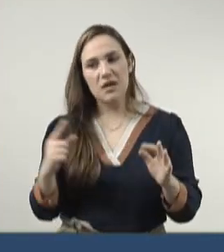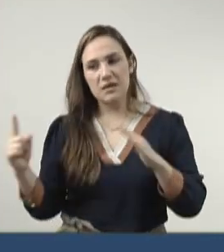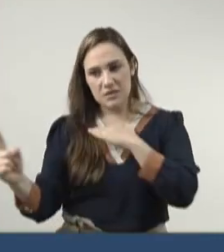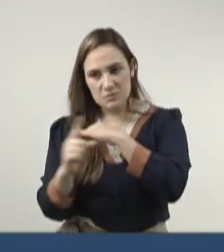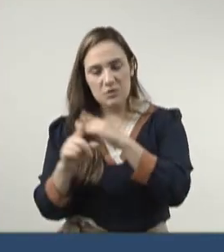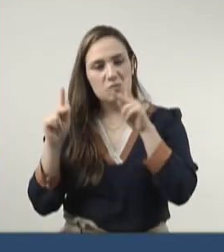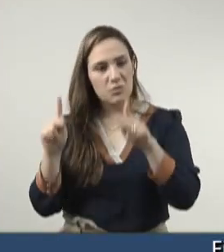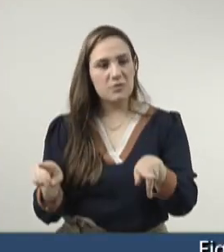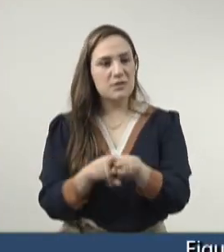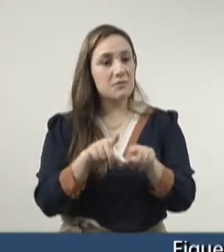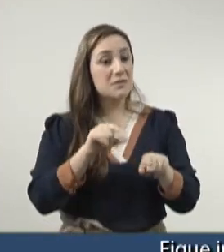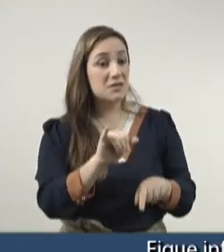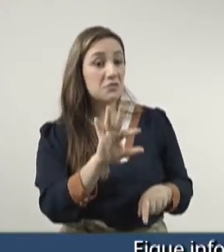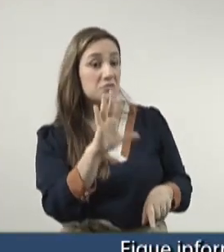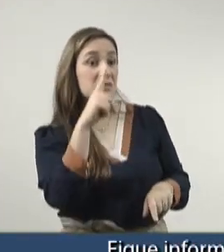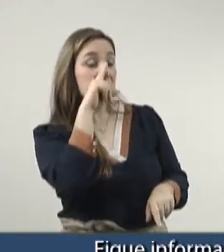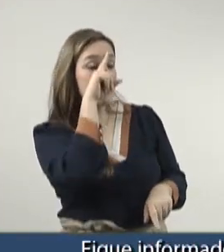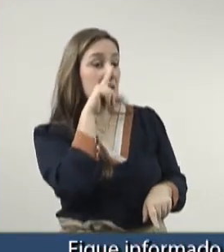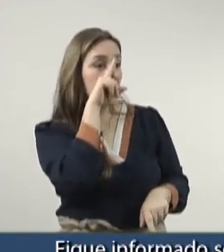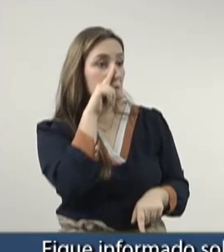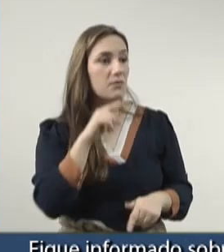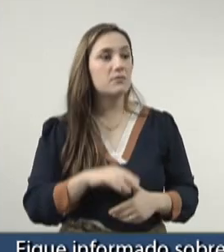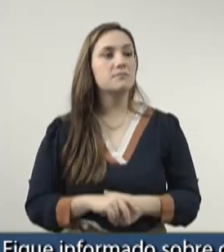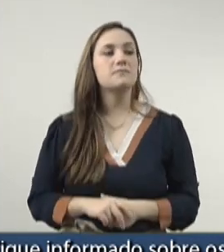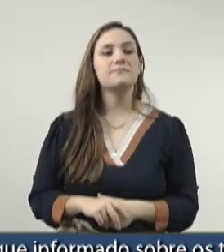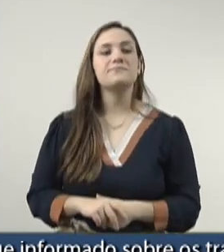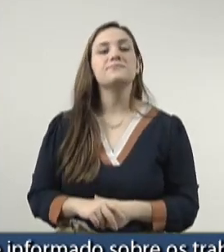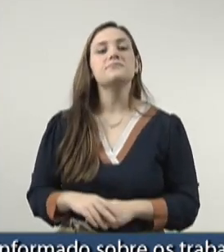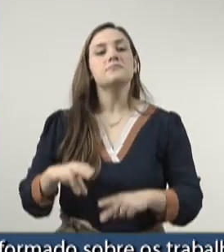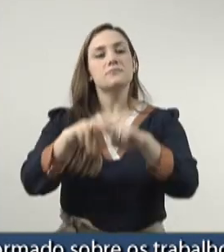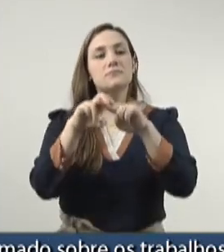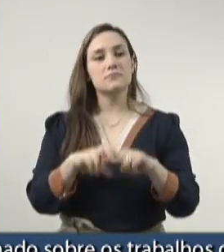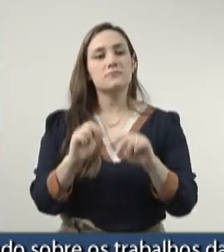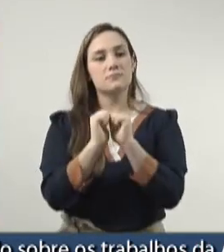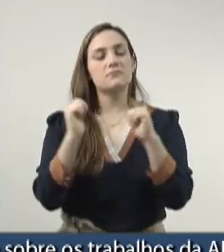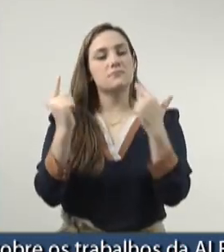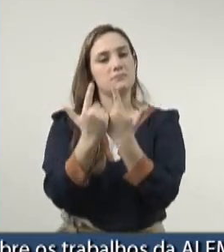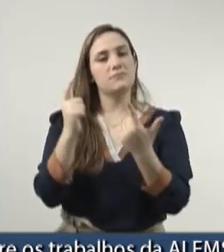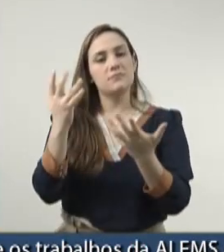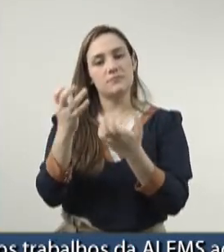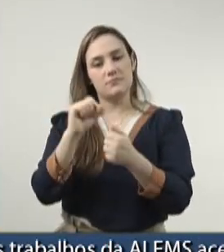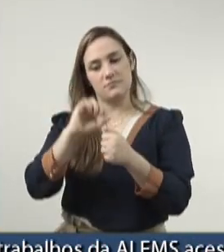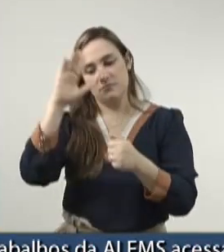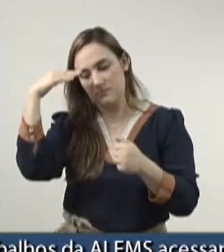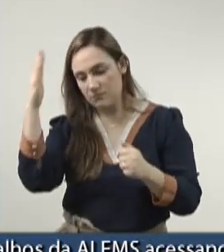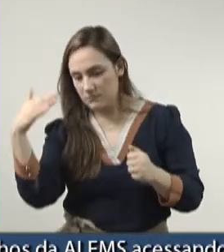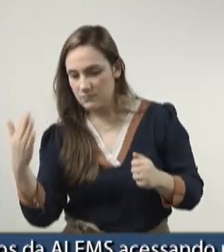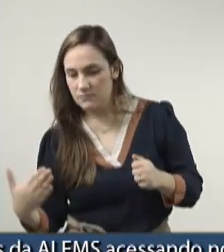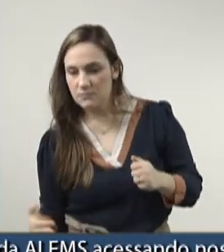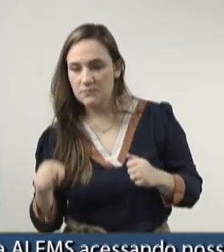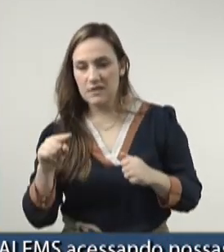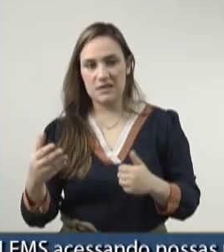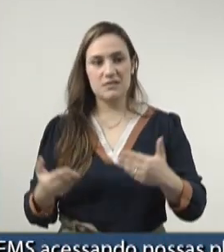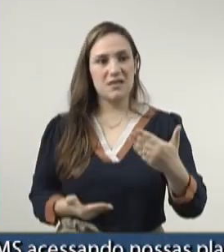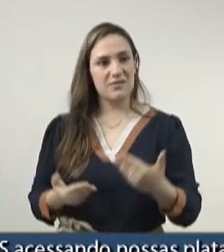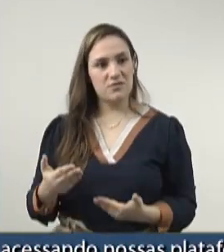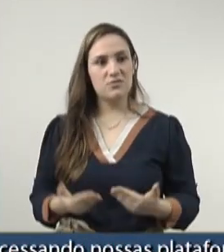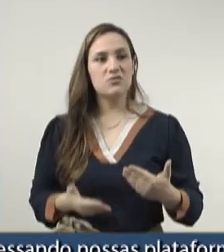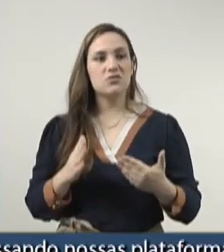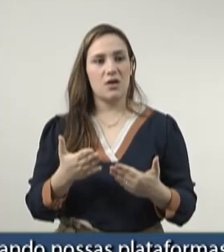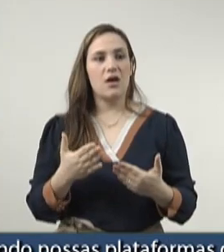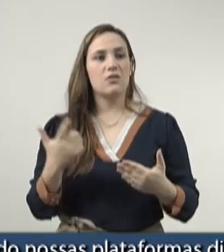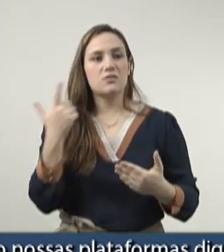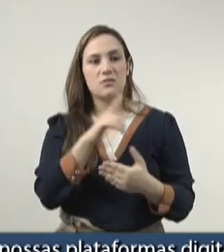público. Diante disto, esta Casa de Leis presta homenagem aos servidores que completaram 25